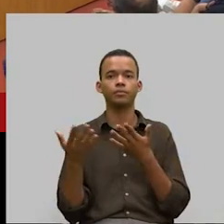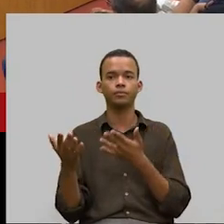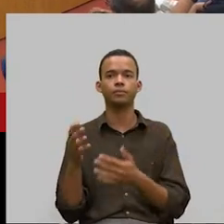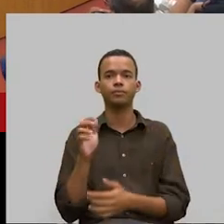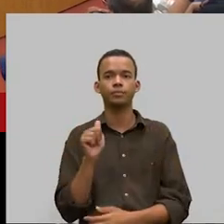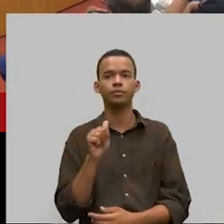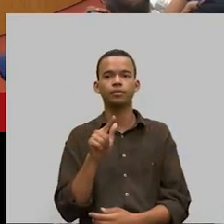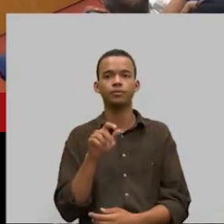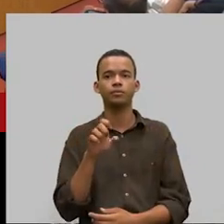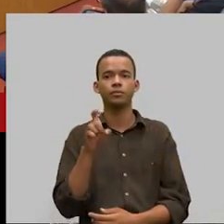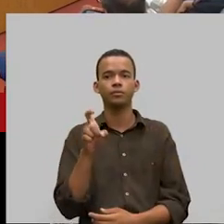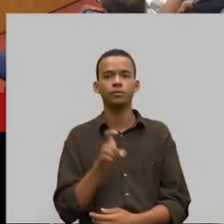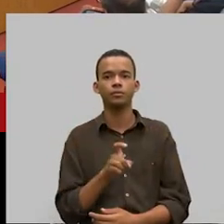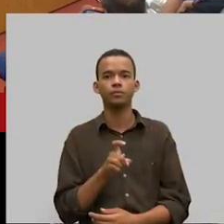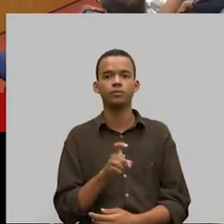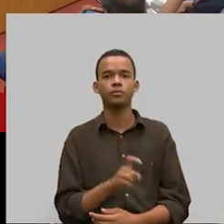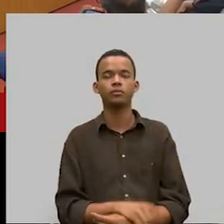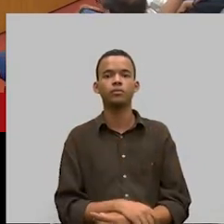João